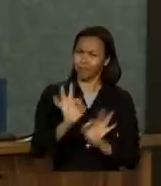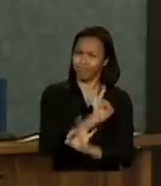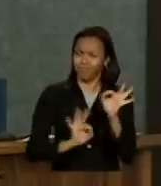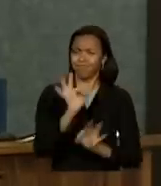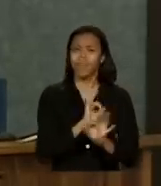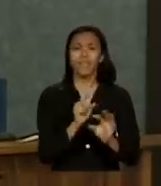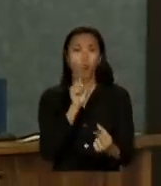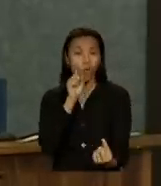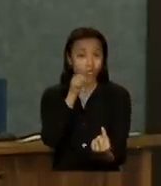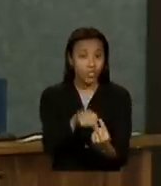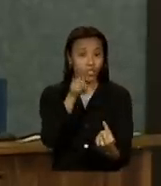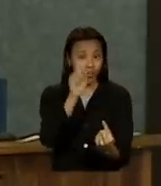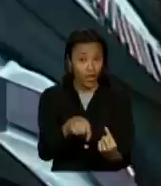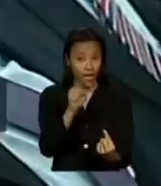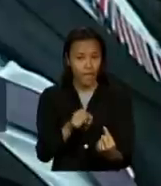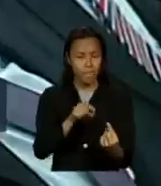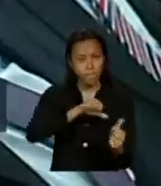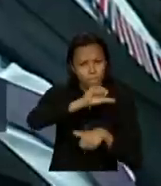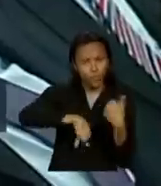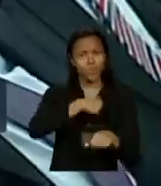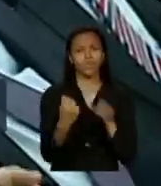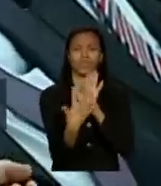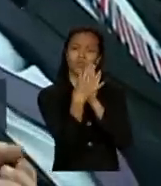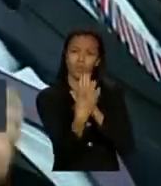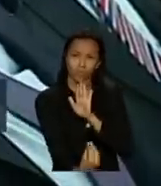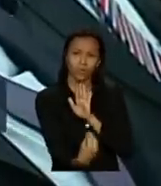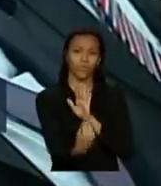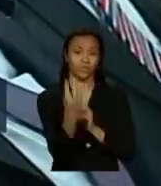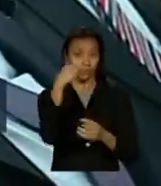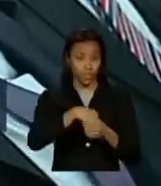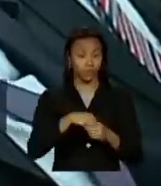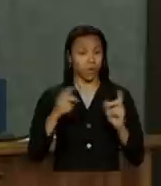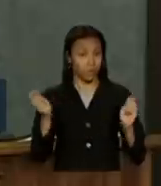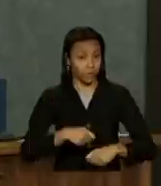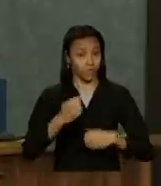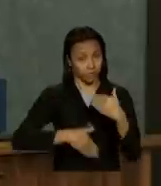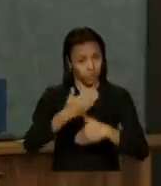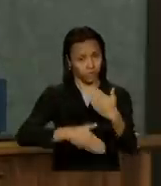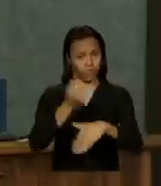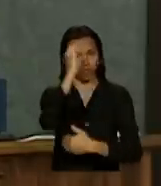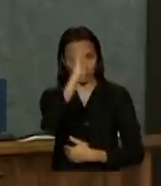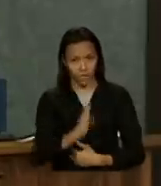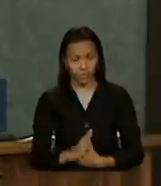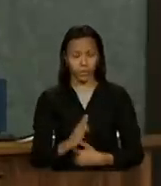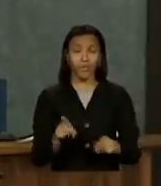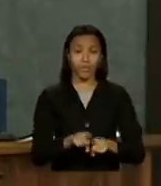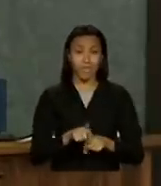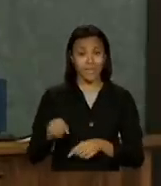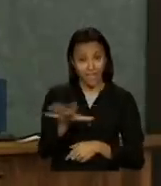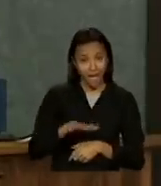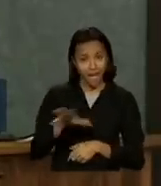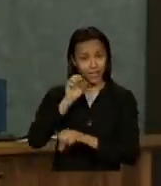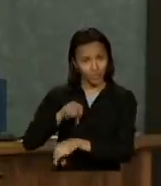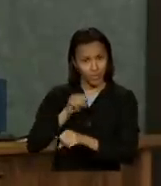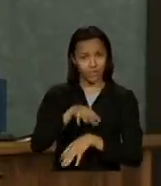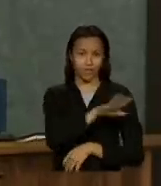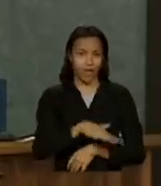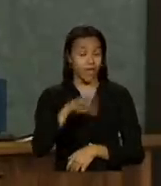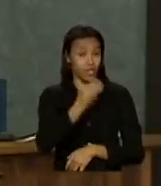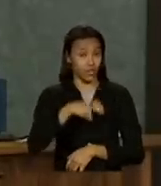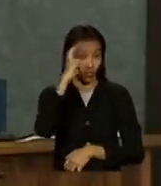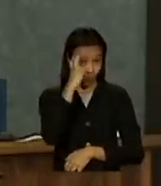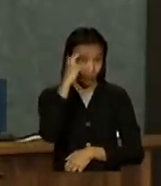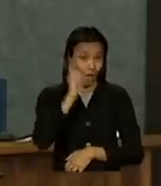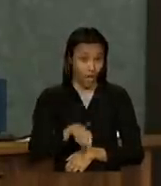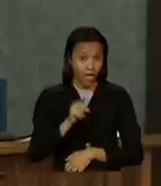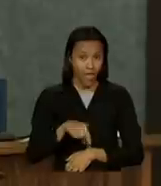execução de reformas estruturais necessárias para o crescimento brasileiro nas áreas de Educação e Cultura Preside